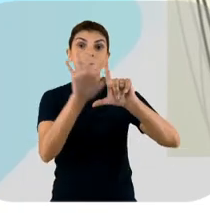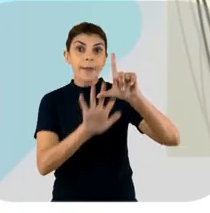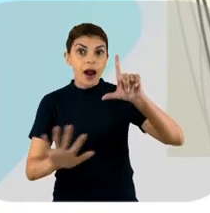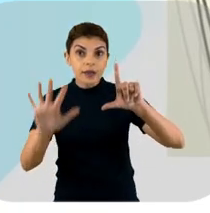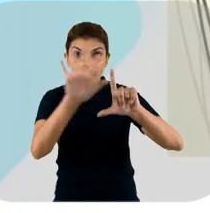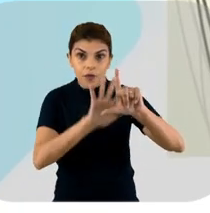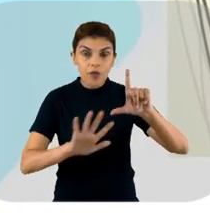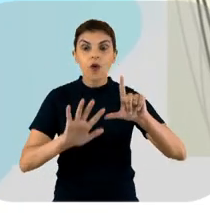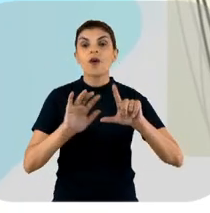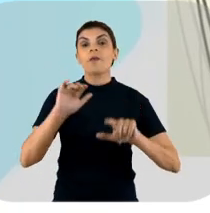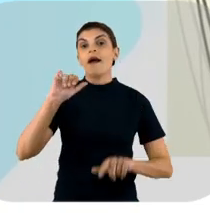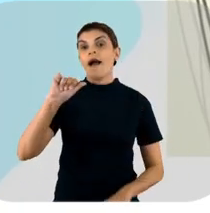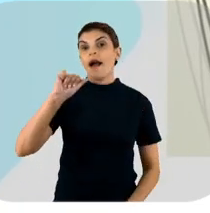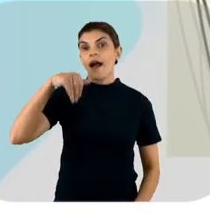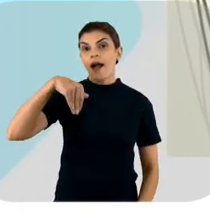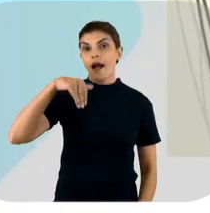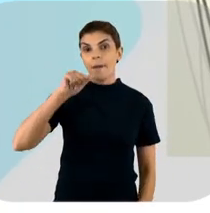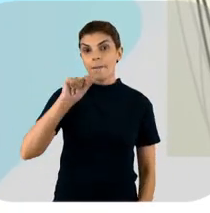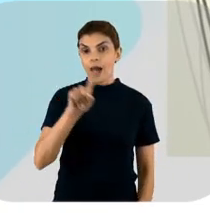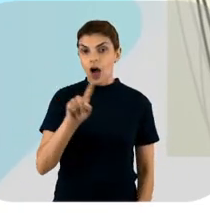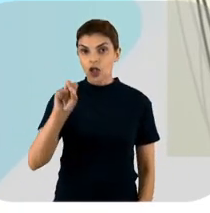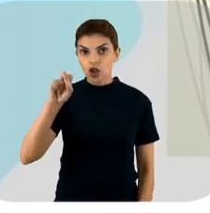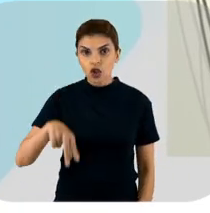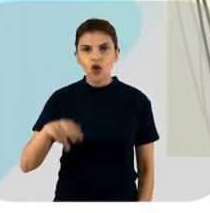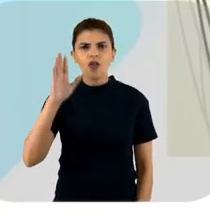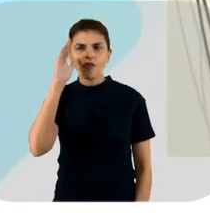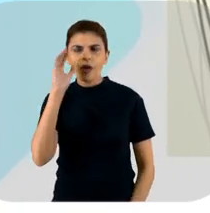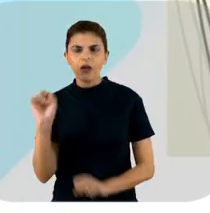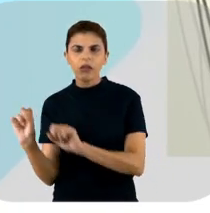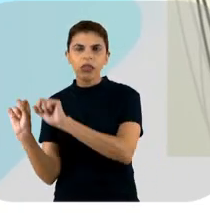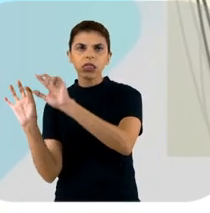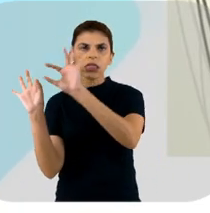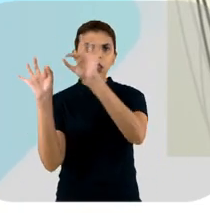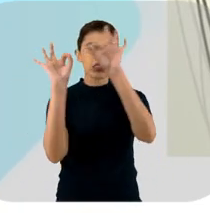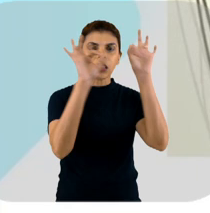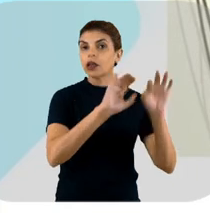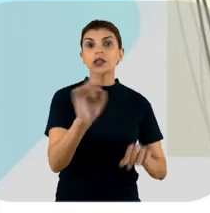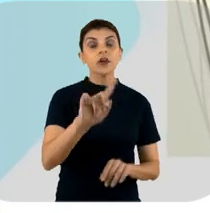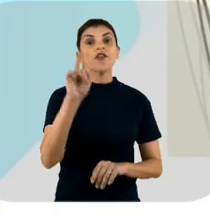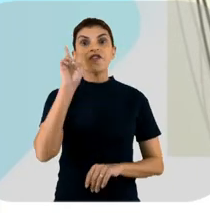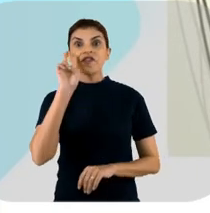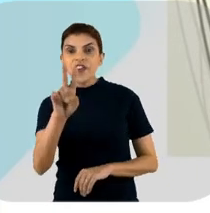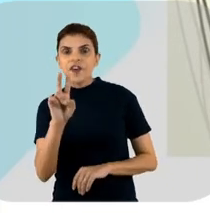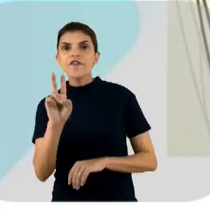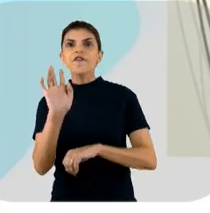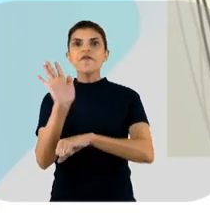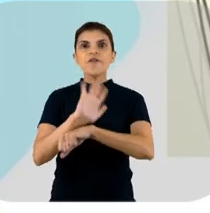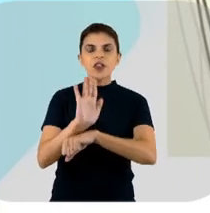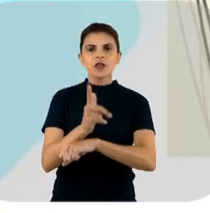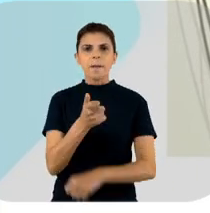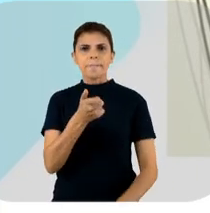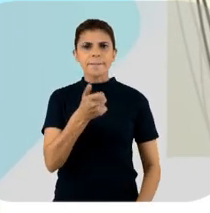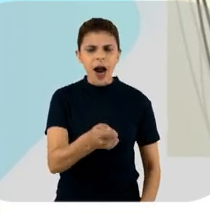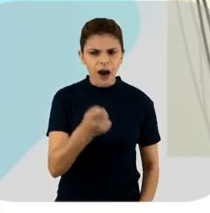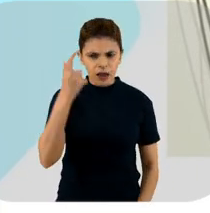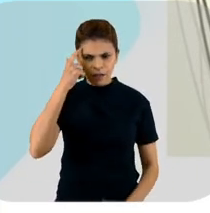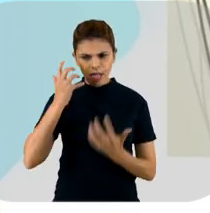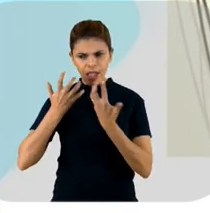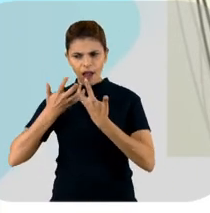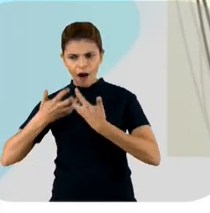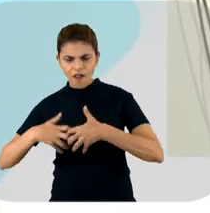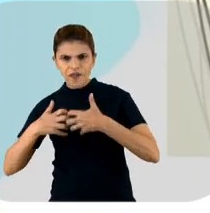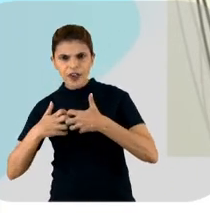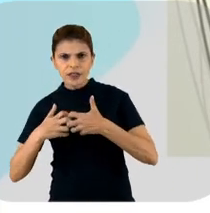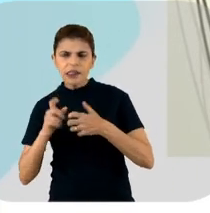na plataforma, sei lá, Amazon, qualquer uma, ficando vendo uma série. Não, você está assistindo um vídeo, mas ao mesmo tempo tem que